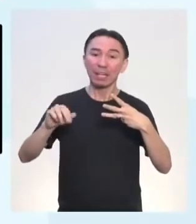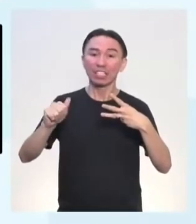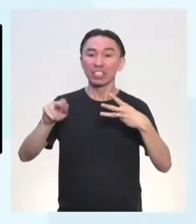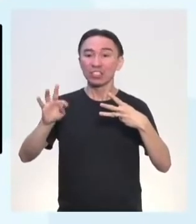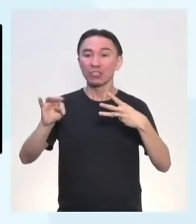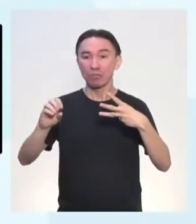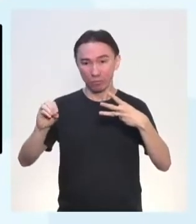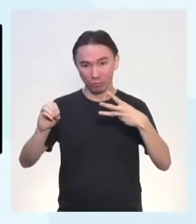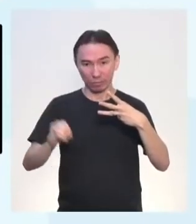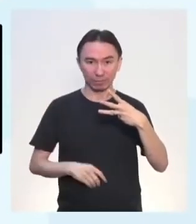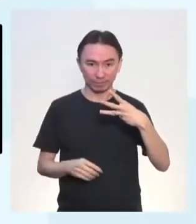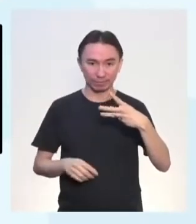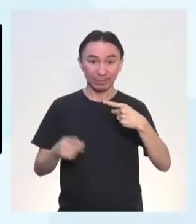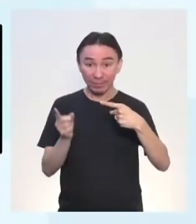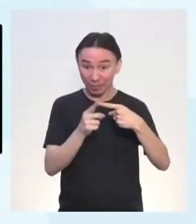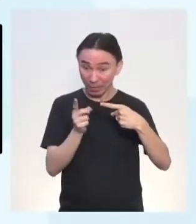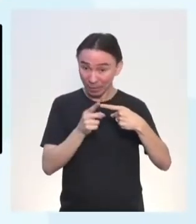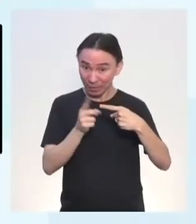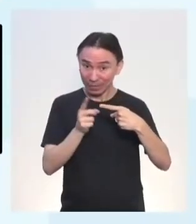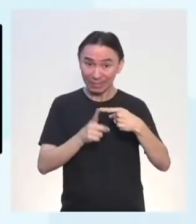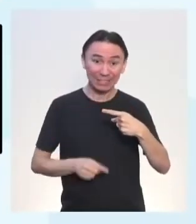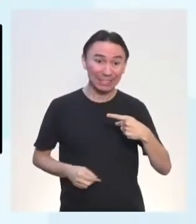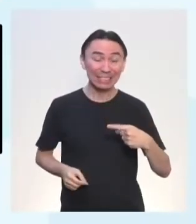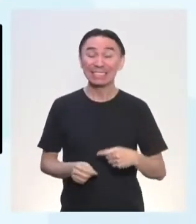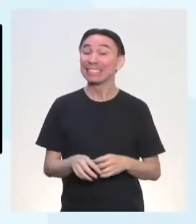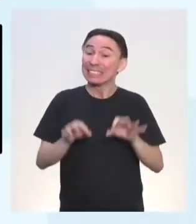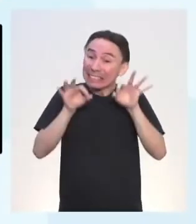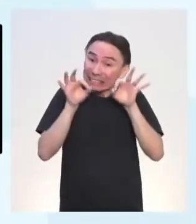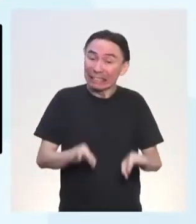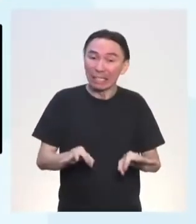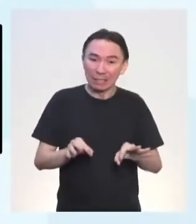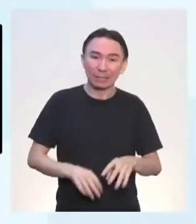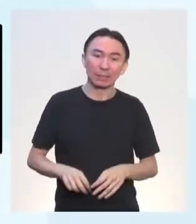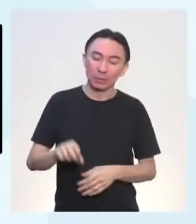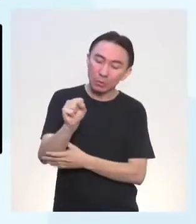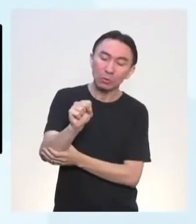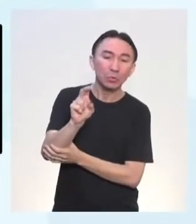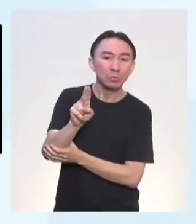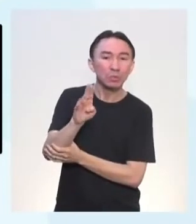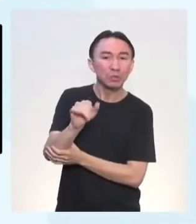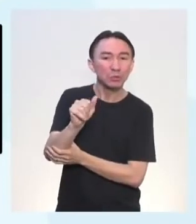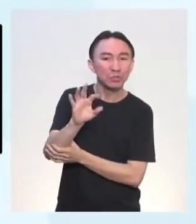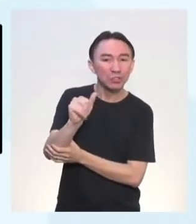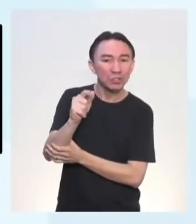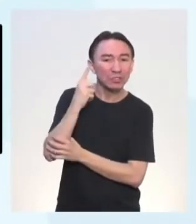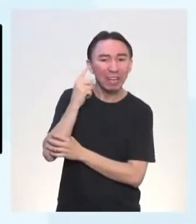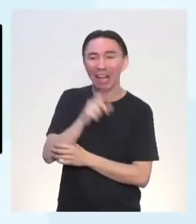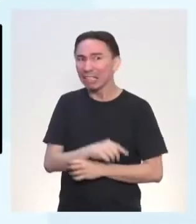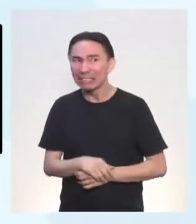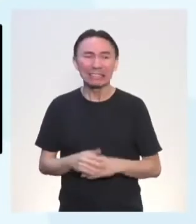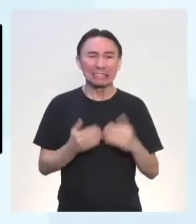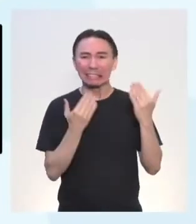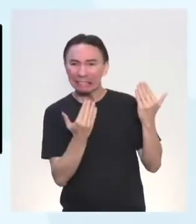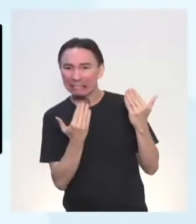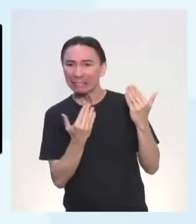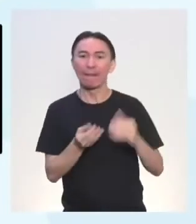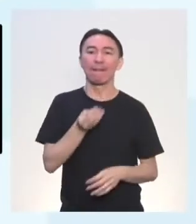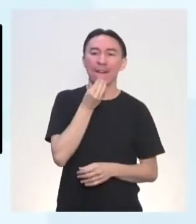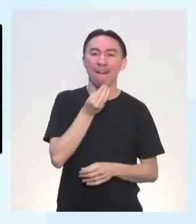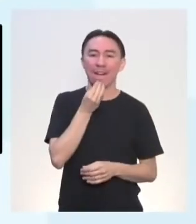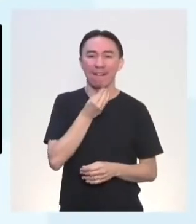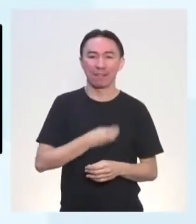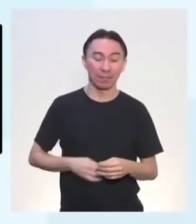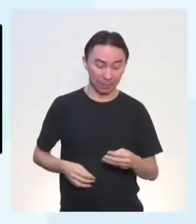acontecimento? Certeza. Né? O subjuntivo indica dúvida, possibilidade. E o